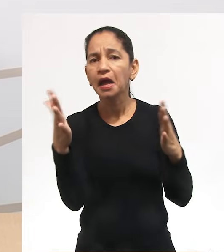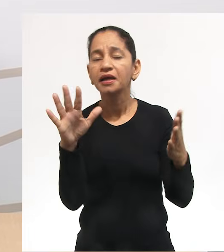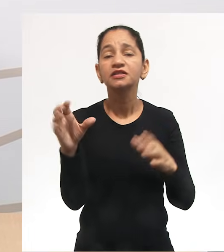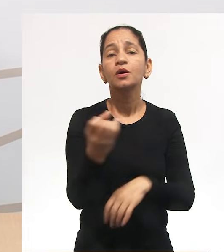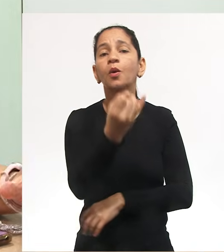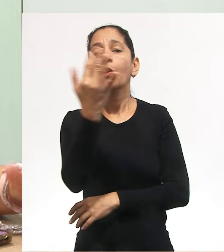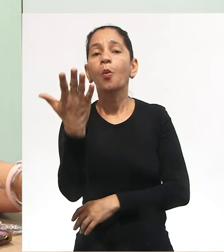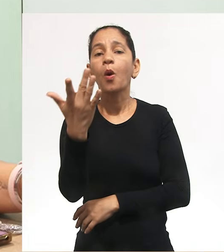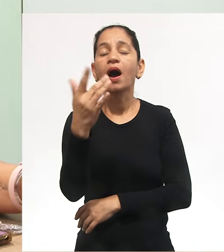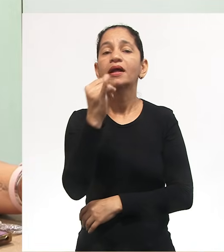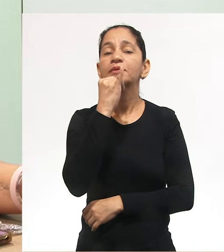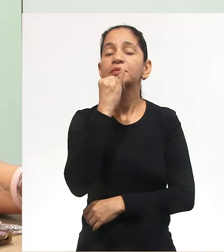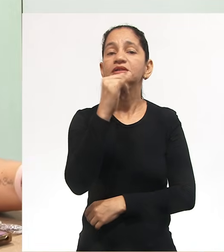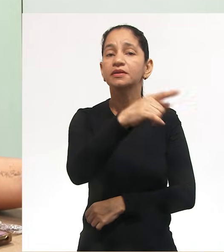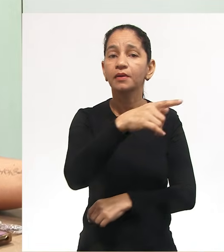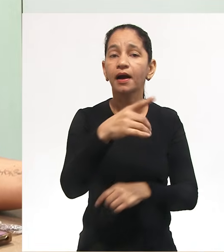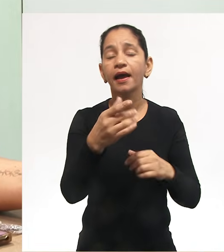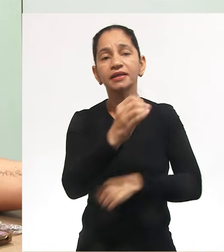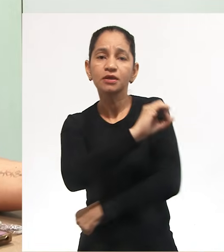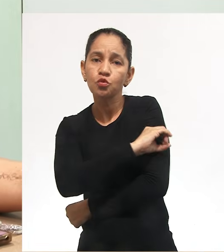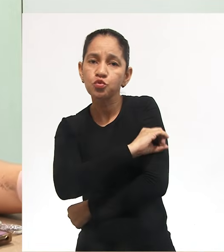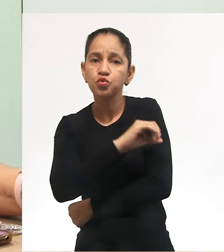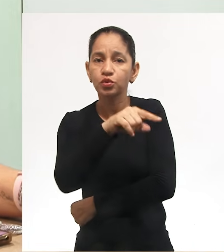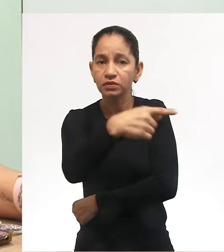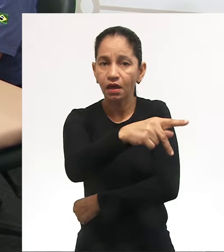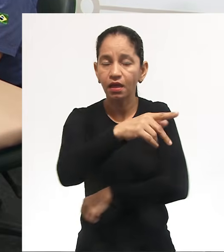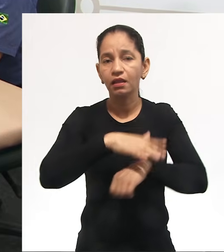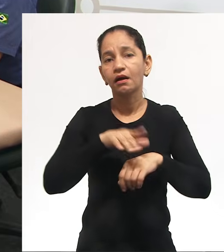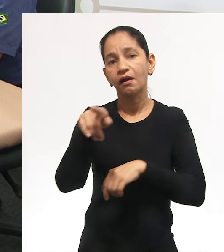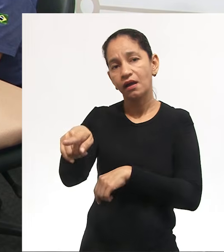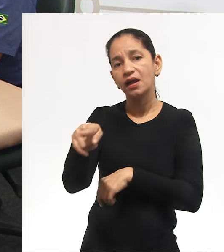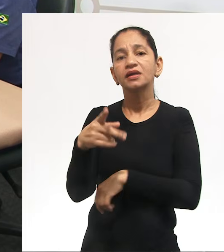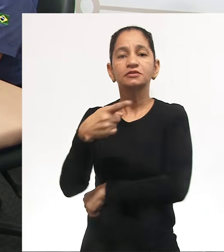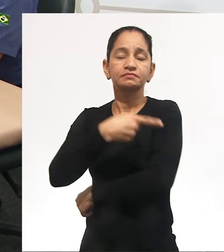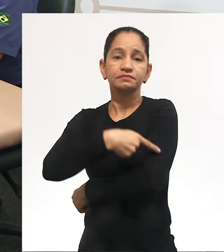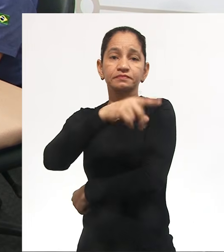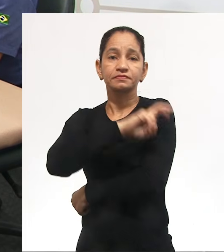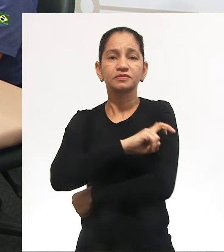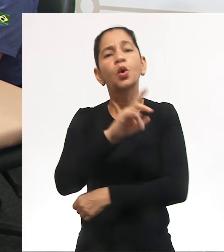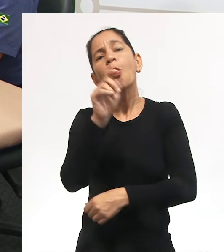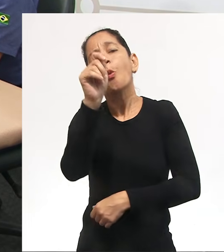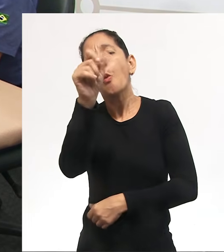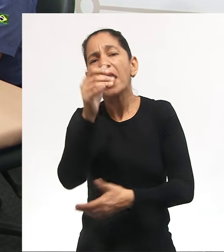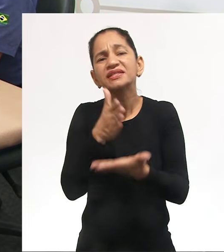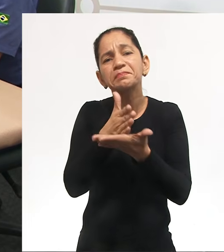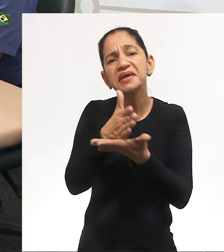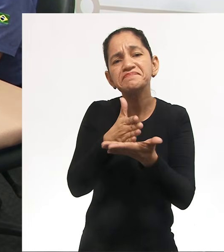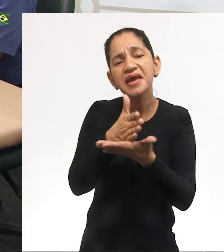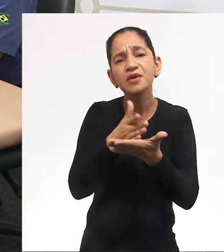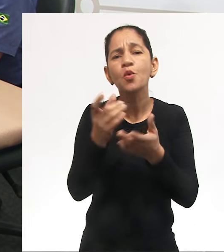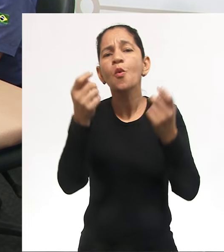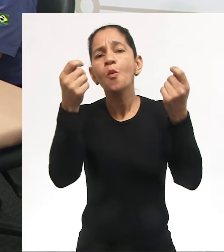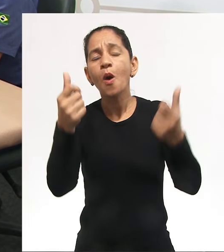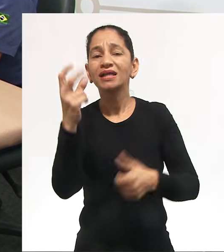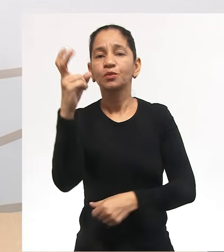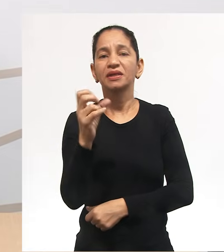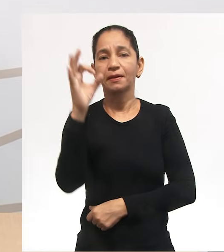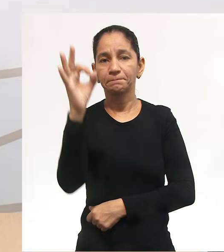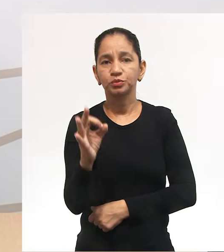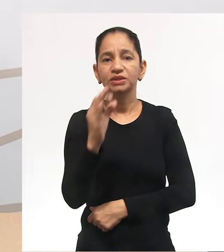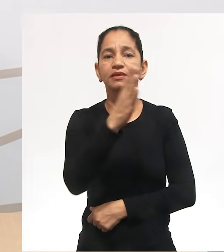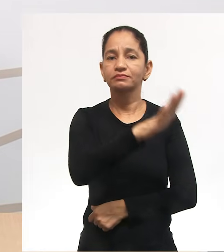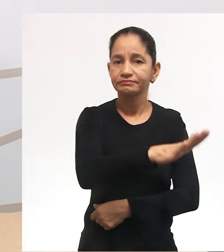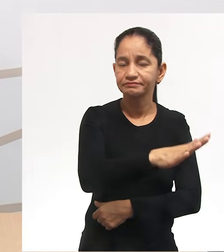70%. Quanto em cada nível? Quanto na educação Então, infantil e quanto no ensino na, fundamental? quase metade, metade. Metade. É. E